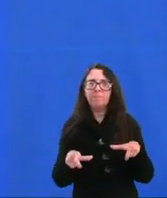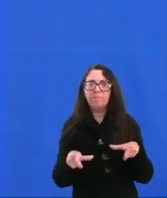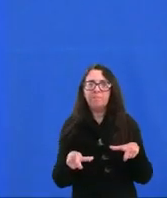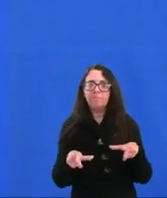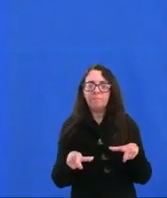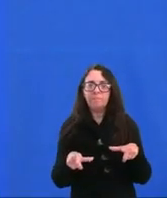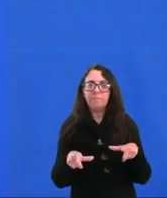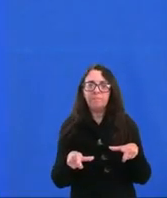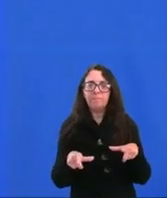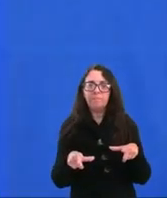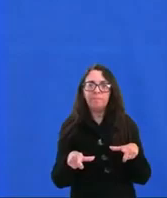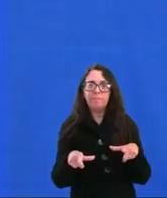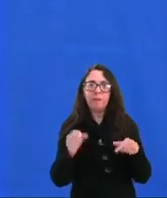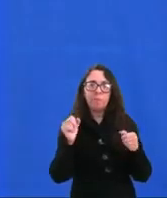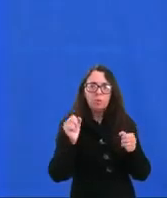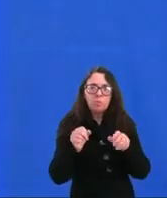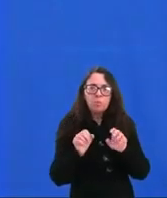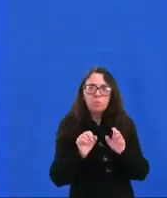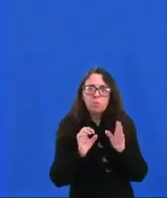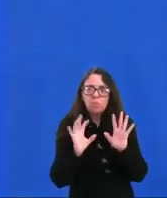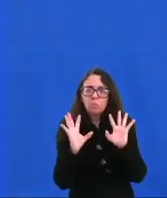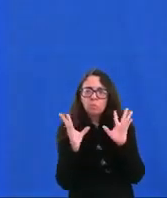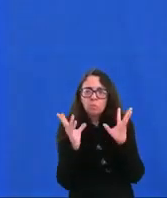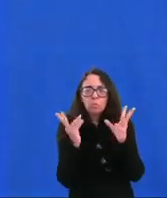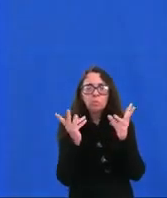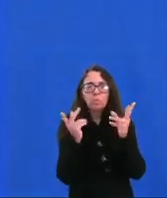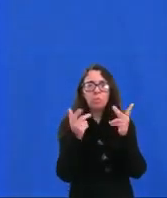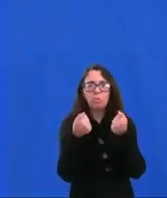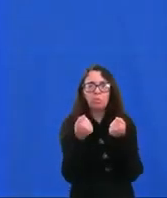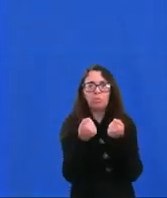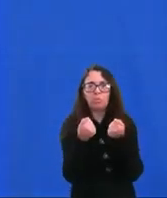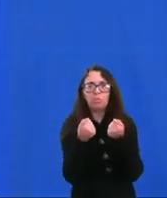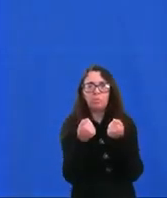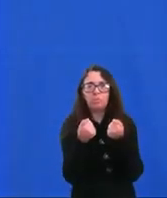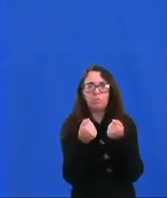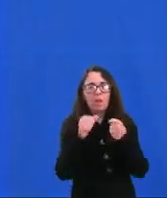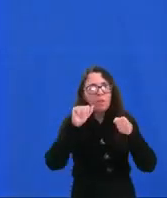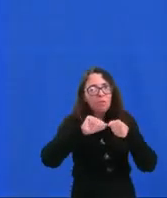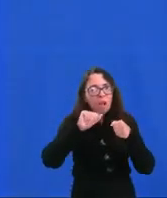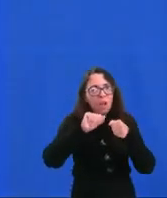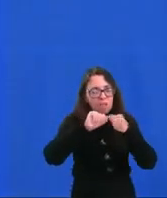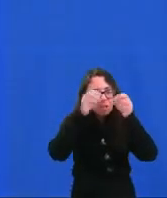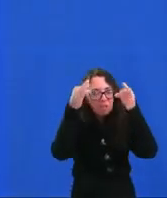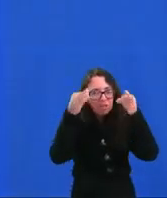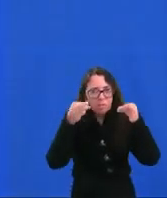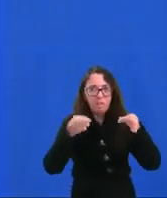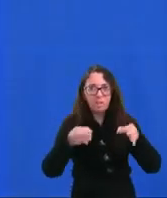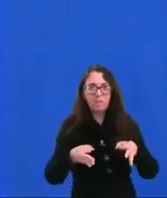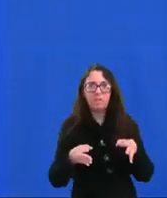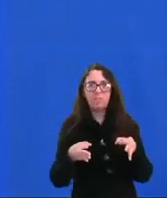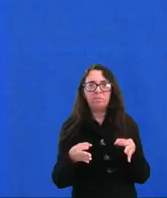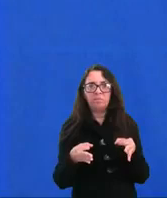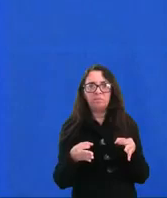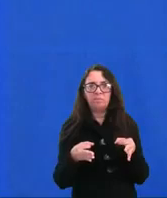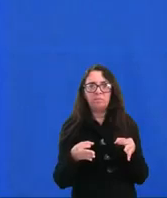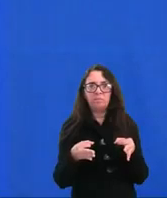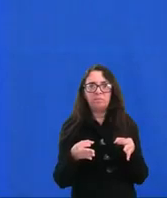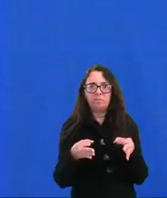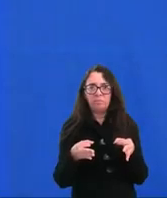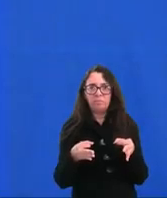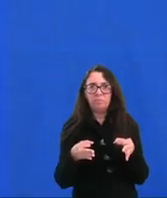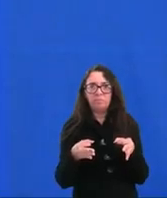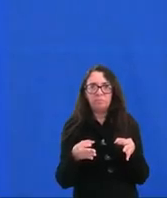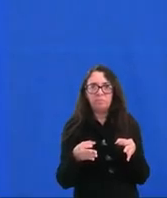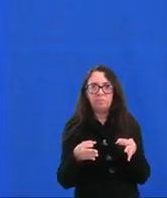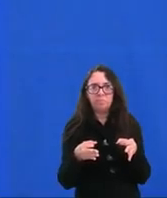Deus. 4A. Quando a igreja se reúne, seus membros experimentam Deus agindo no corpo